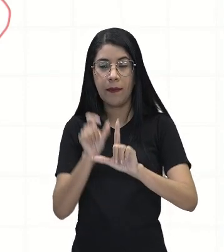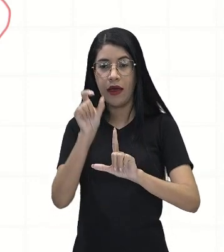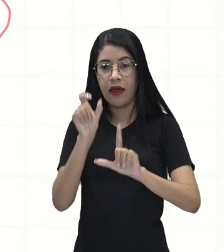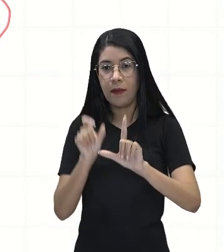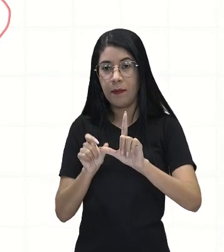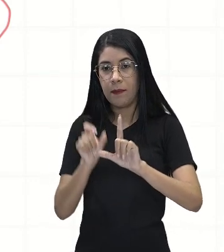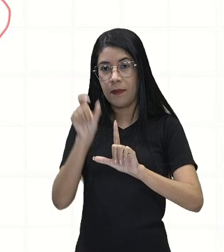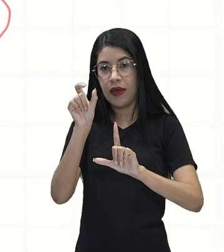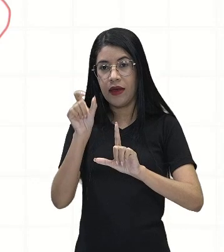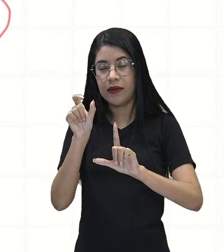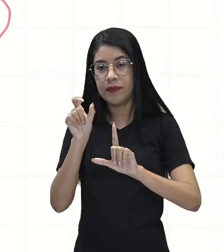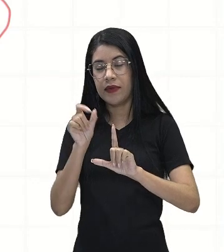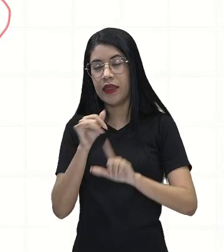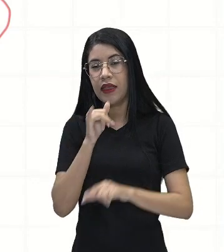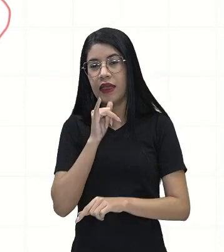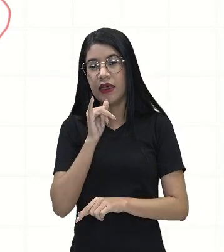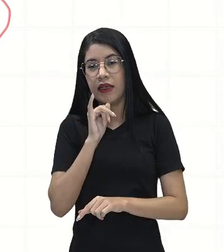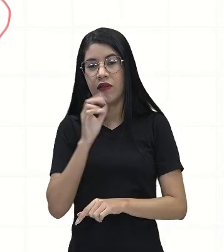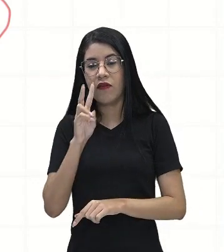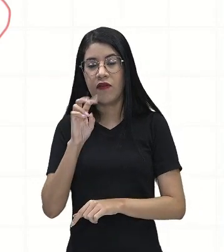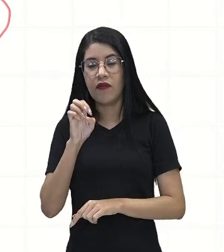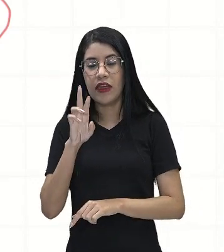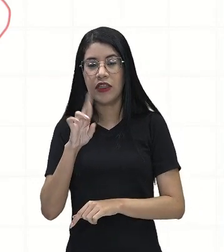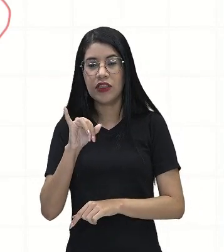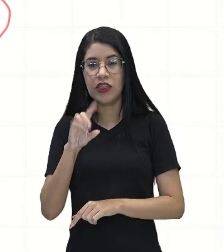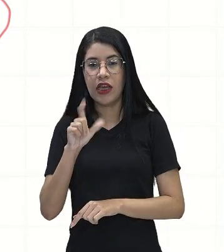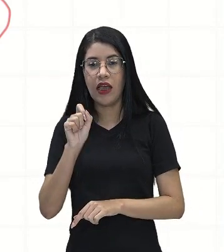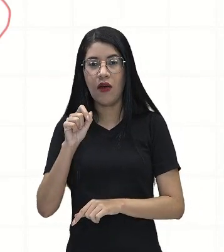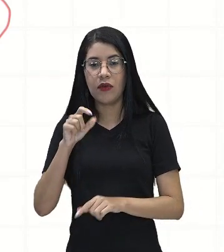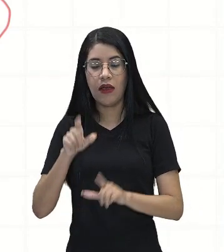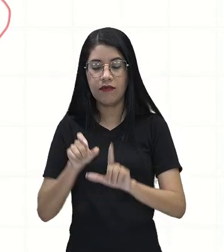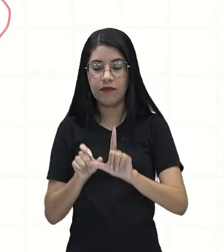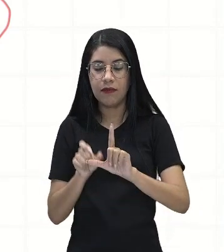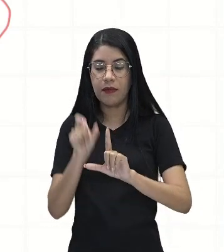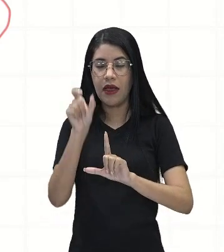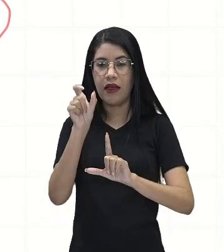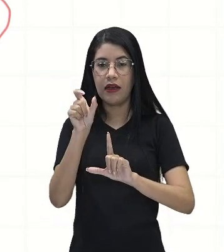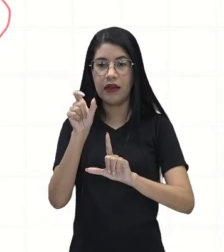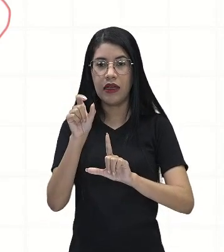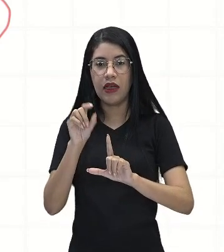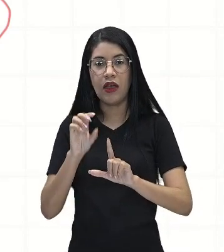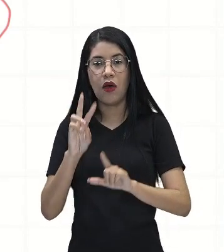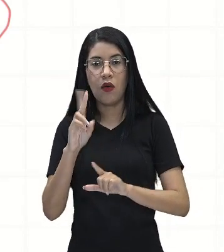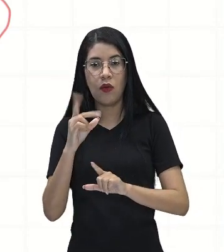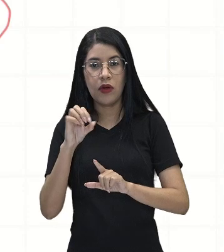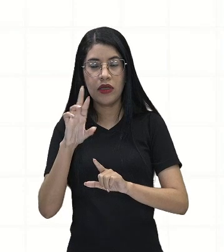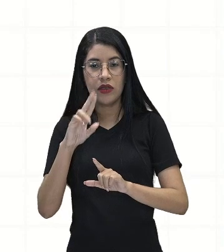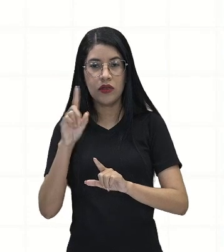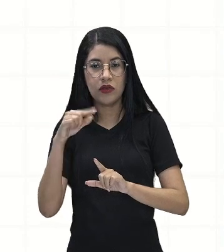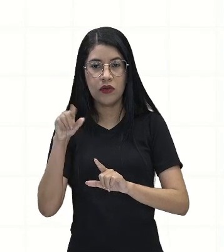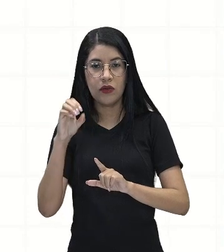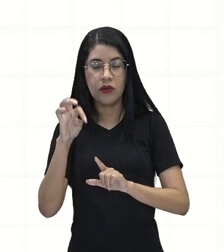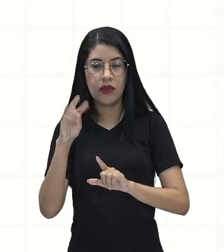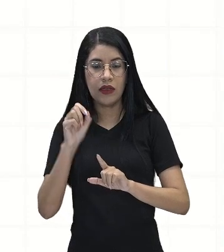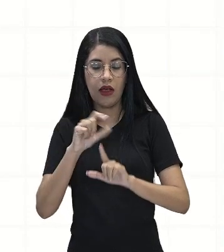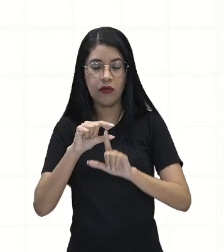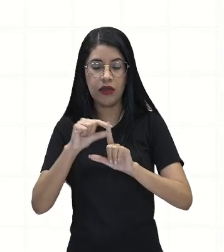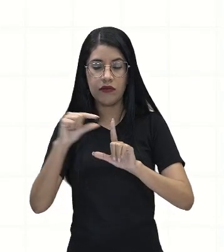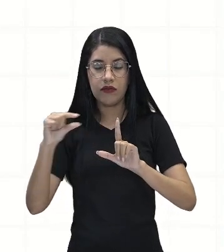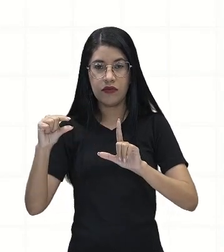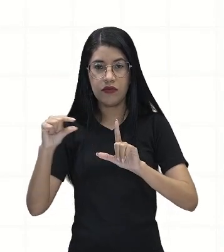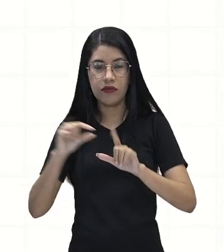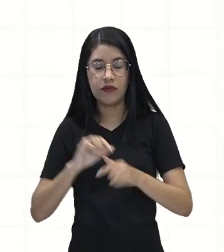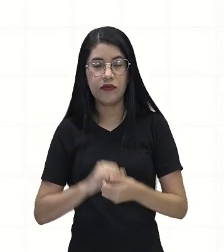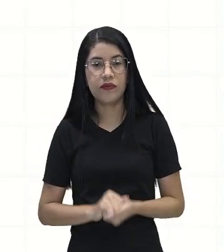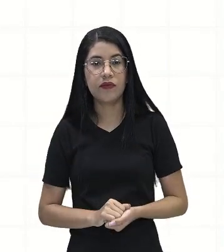a uma posição, digamos que em pé, ok? O próximo gráfico que nós vamos dar uma olhada, aqui